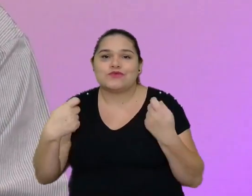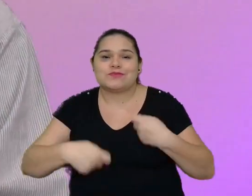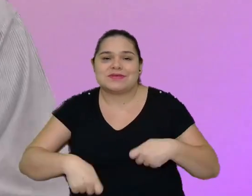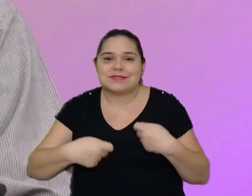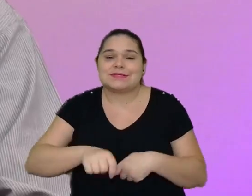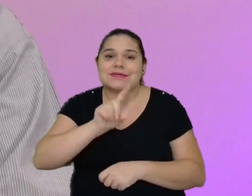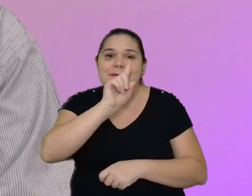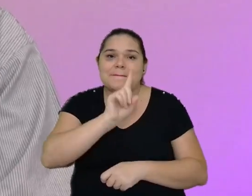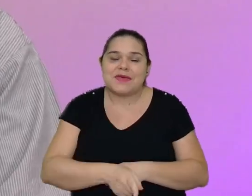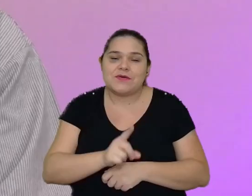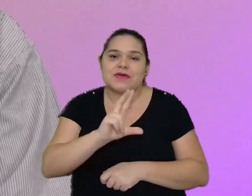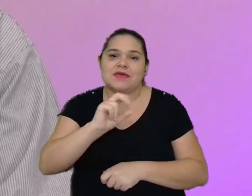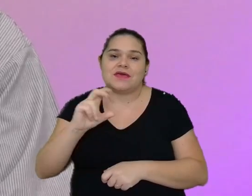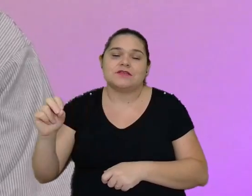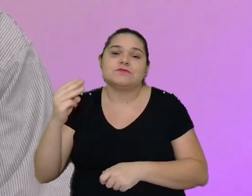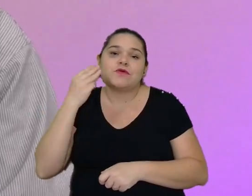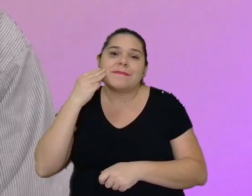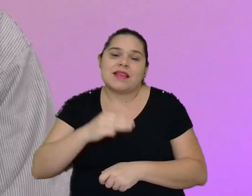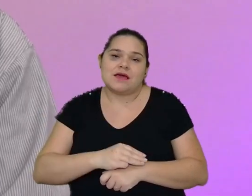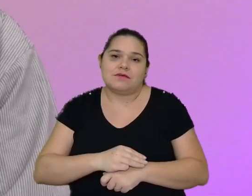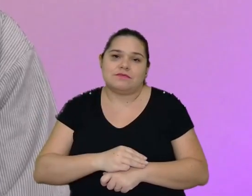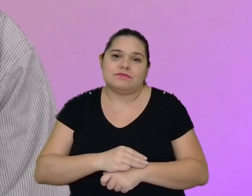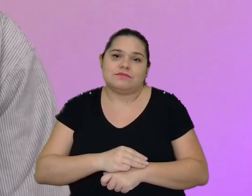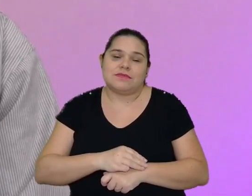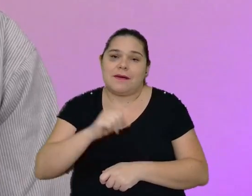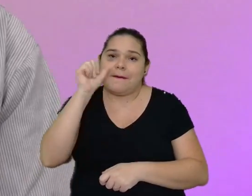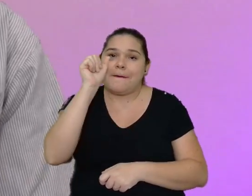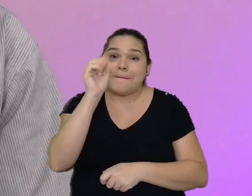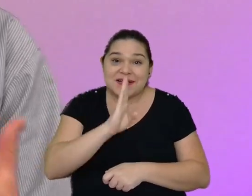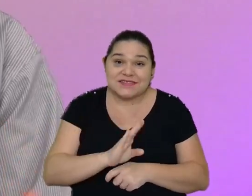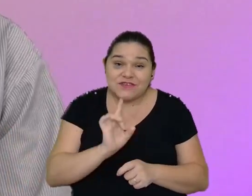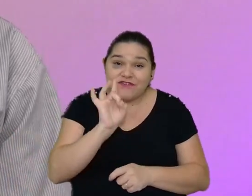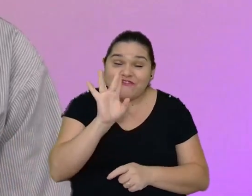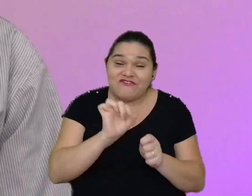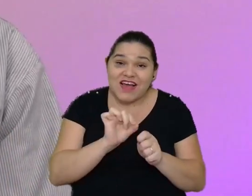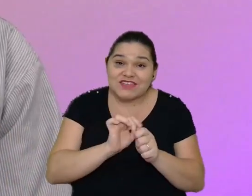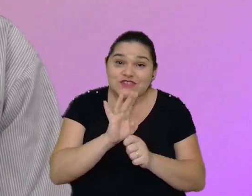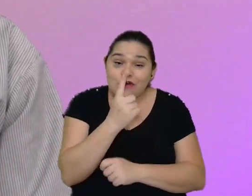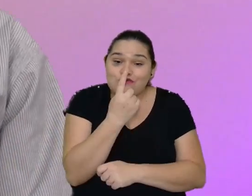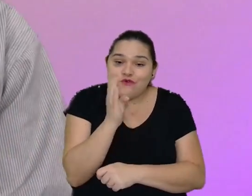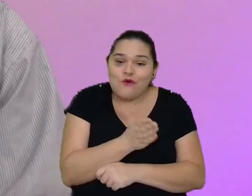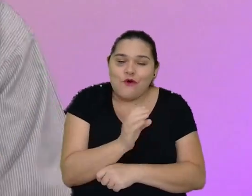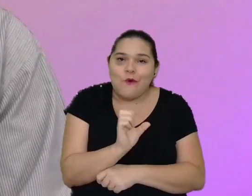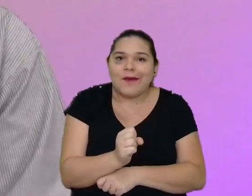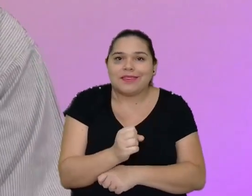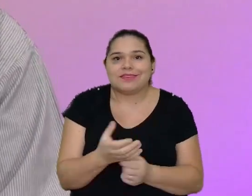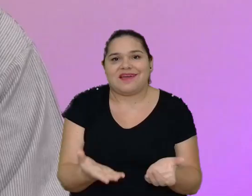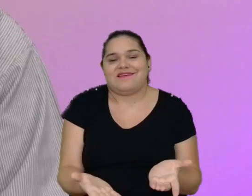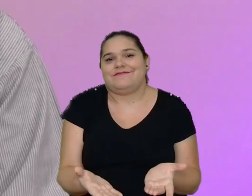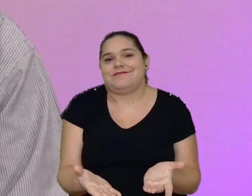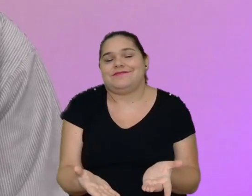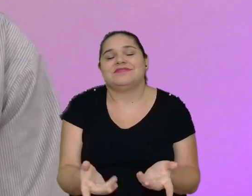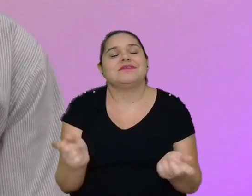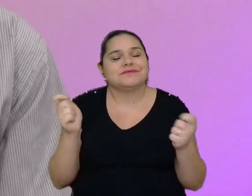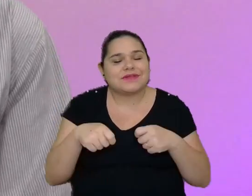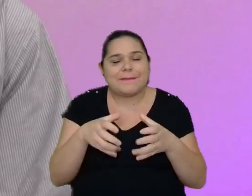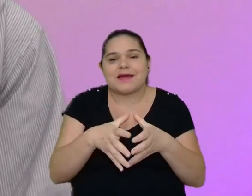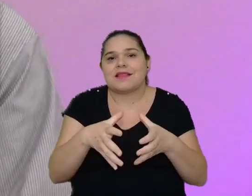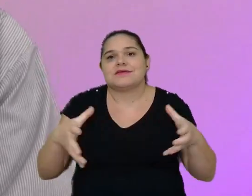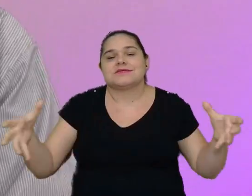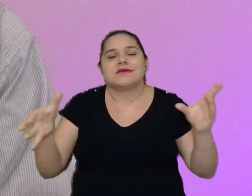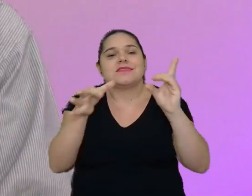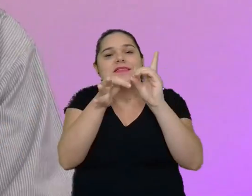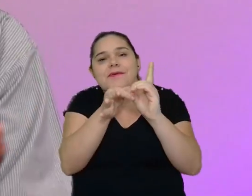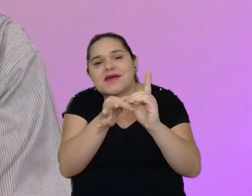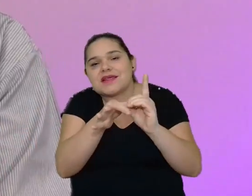milhão. O Brasil faz praticamente um oitavo disso, é muito pouco, né? Então tem muito para crescer, tem muito para democratizar, e a gente